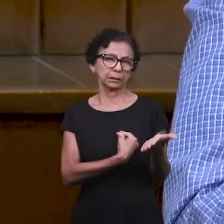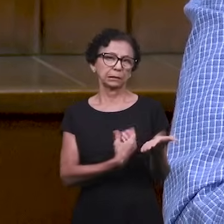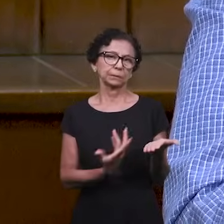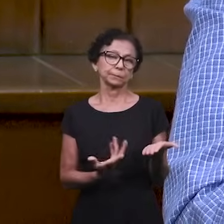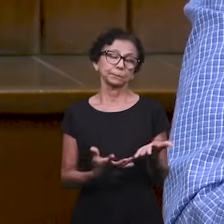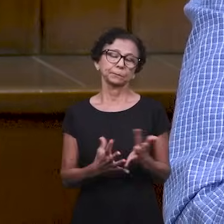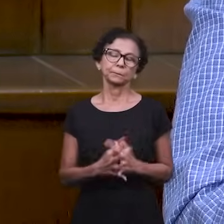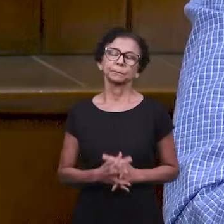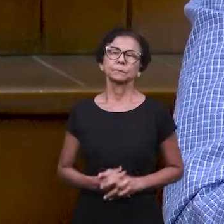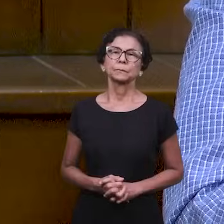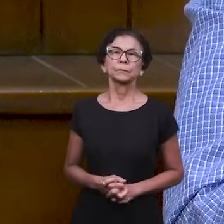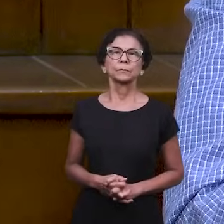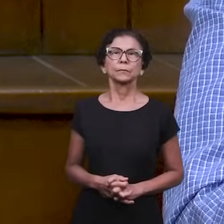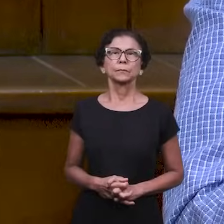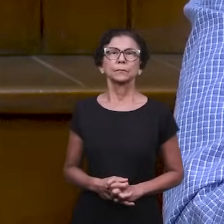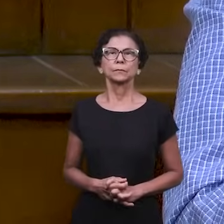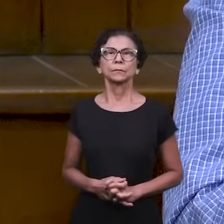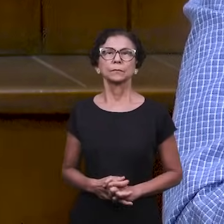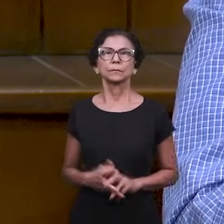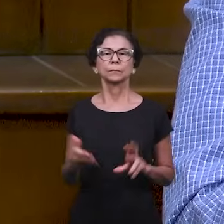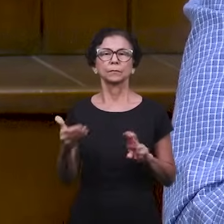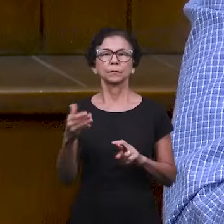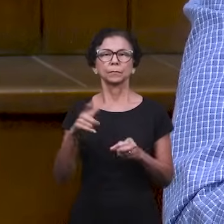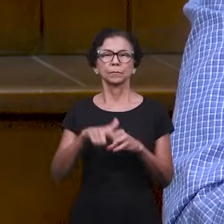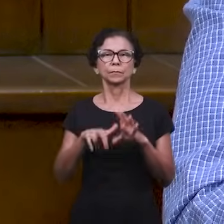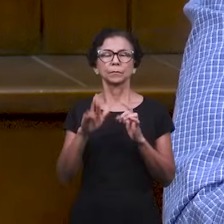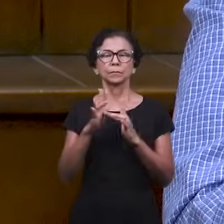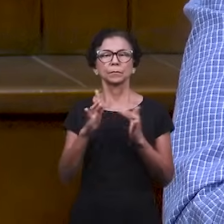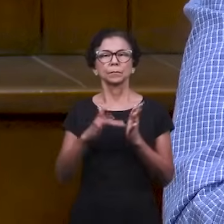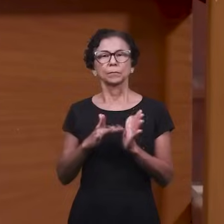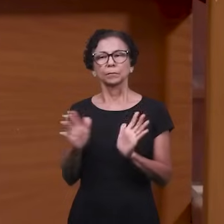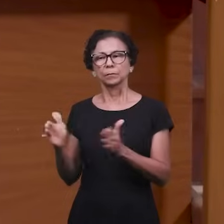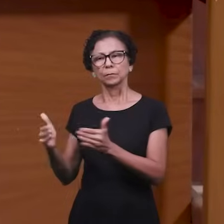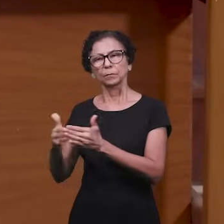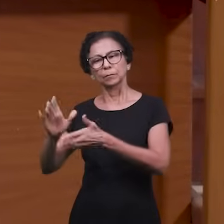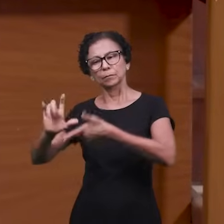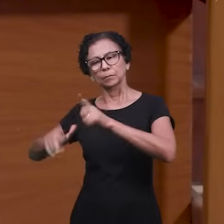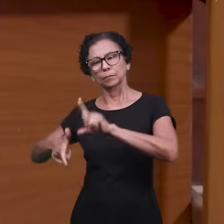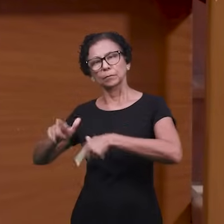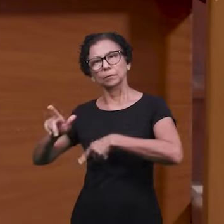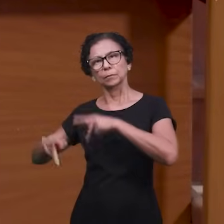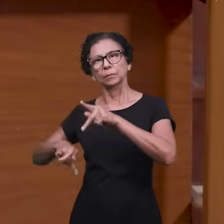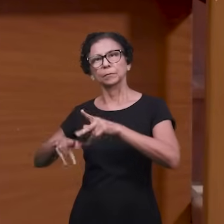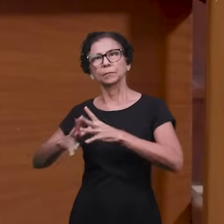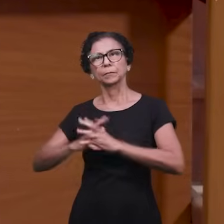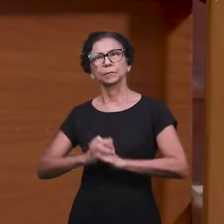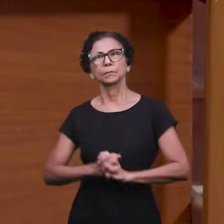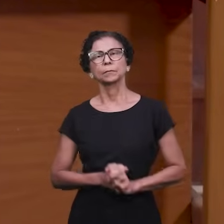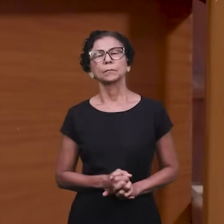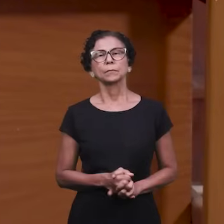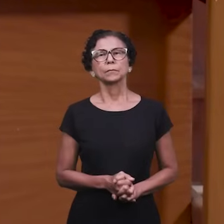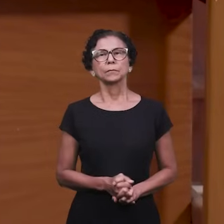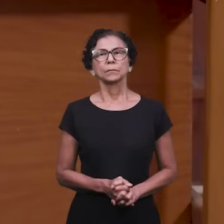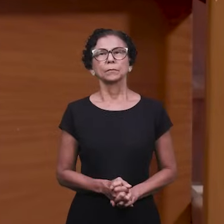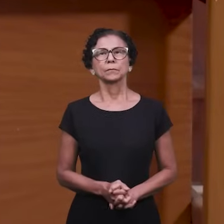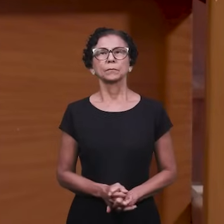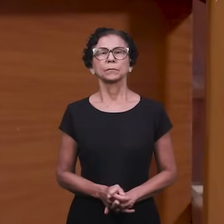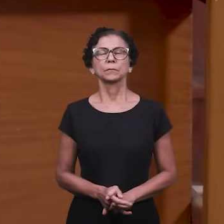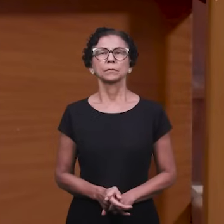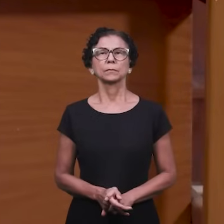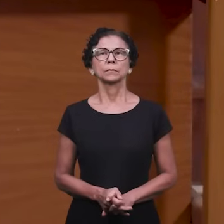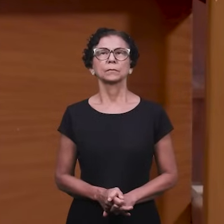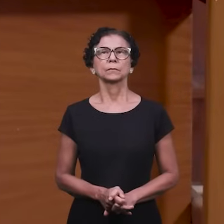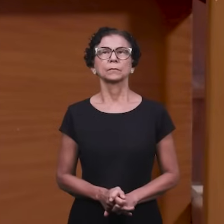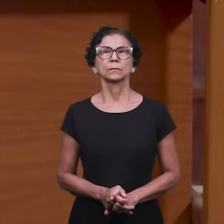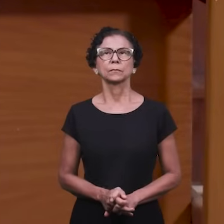Então essa aqui é a volta de Jesus para Israel. Amém? Irmão, nós estamos chegando já